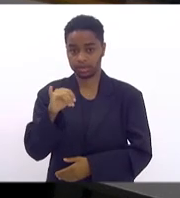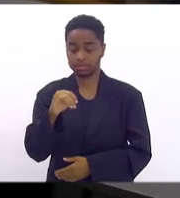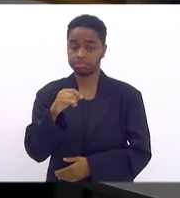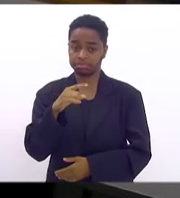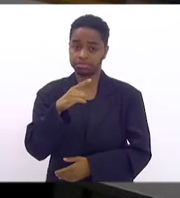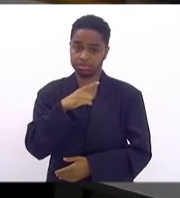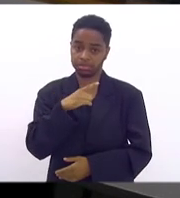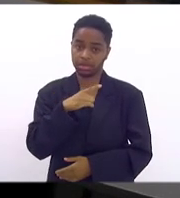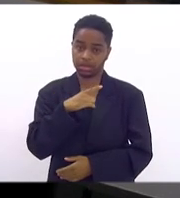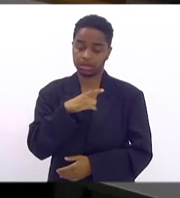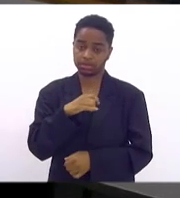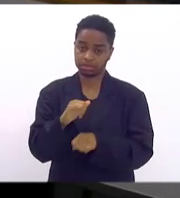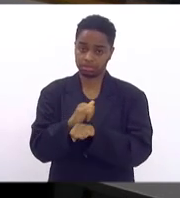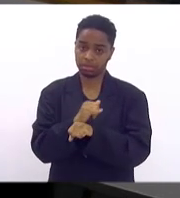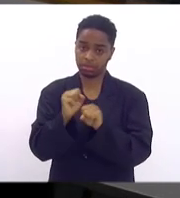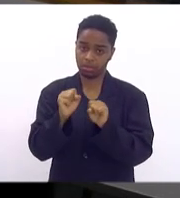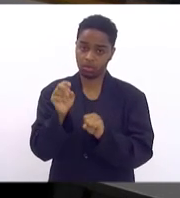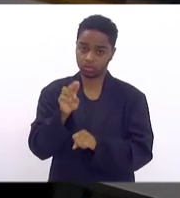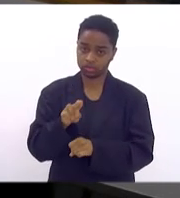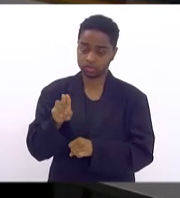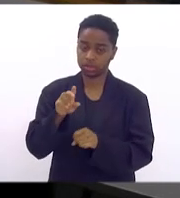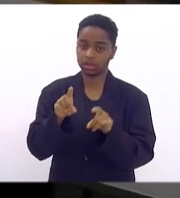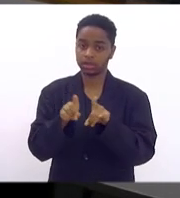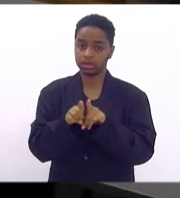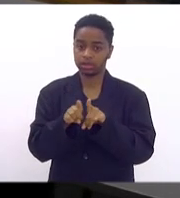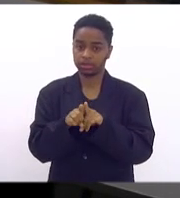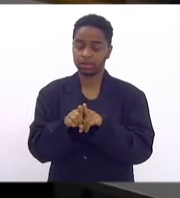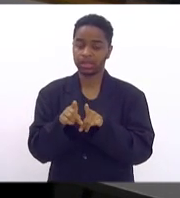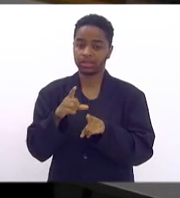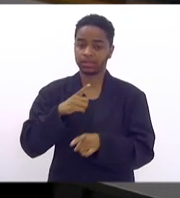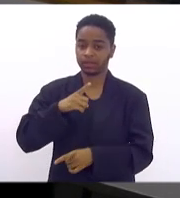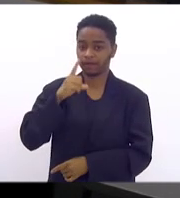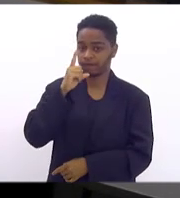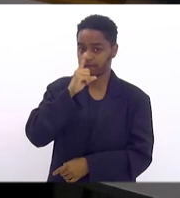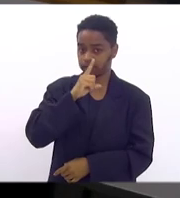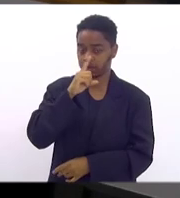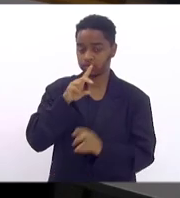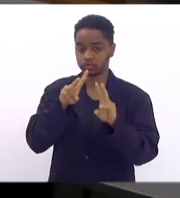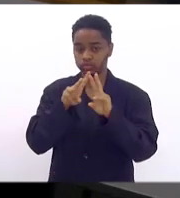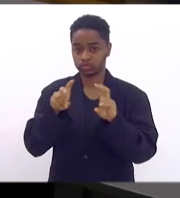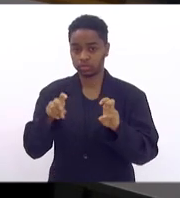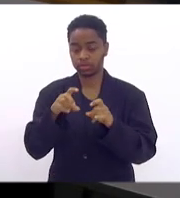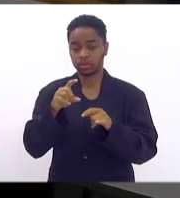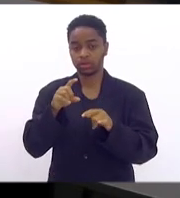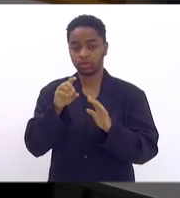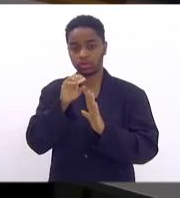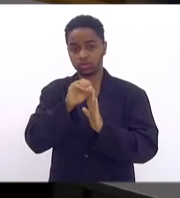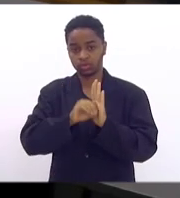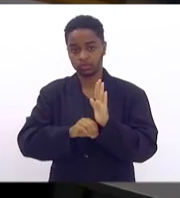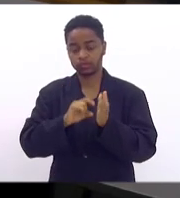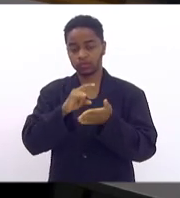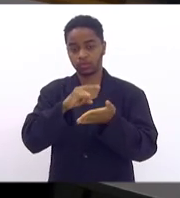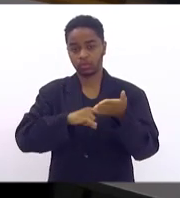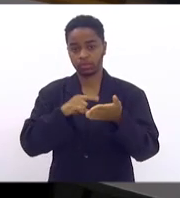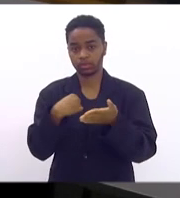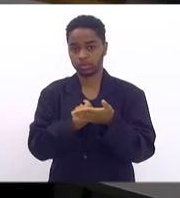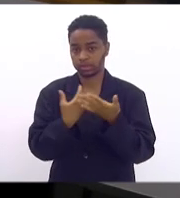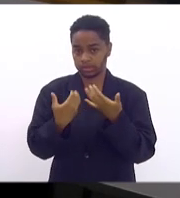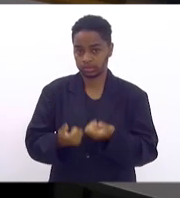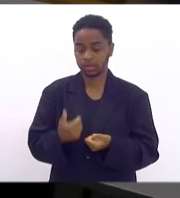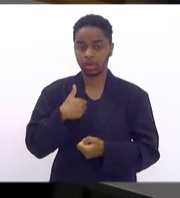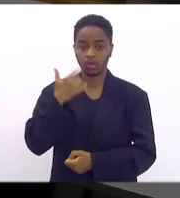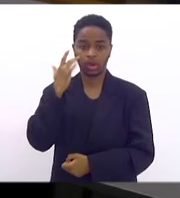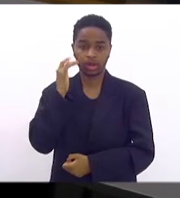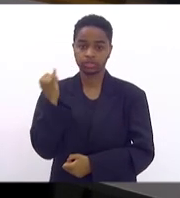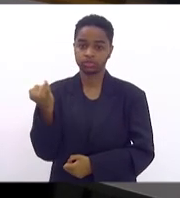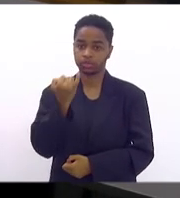disposição. E, diante das lacunas em relação aos ofícios que nós apresentamos, acho importante que o próprio